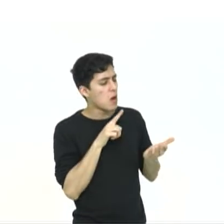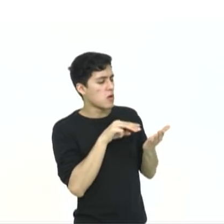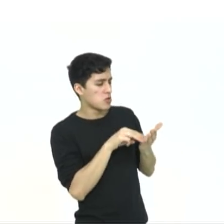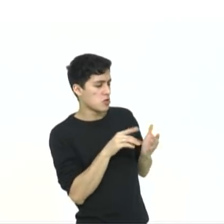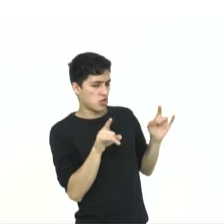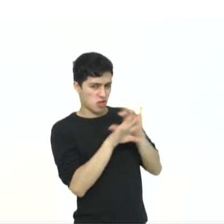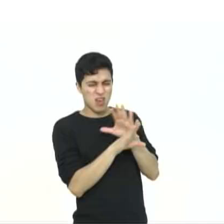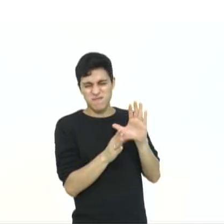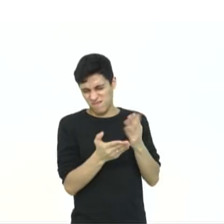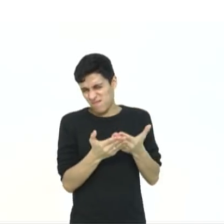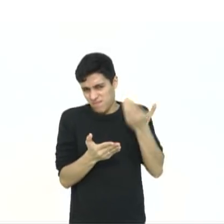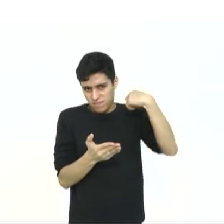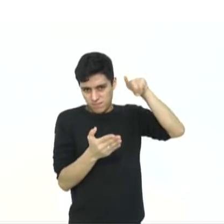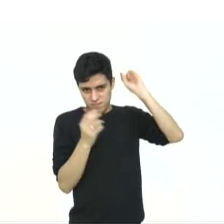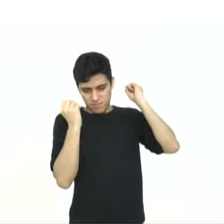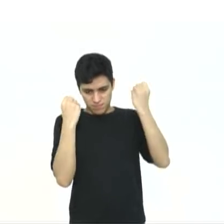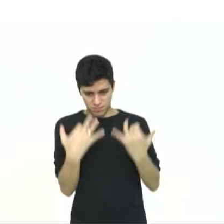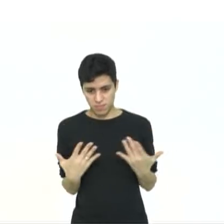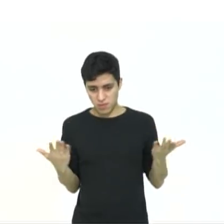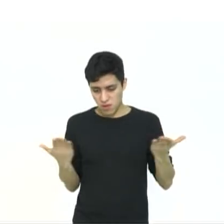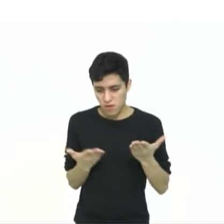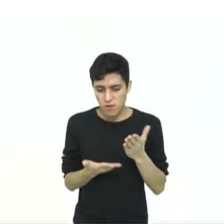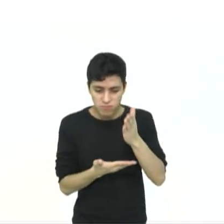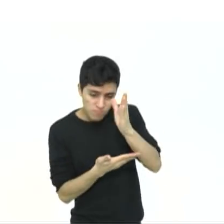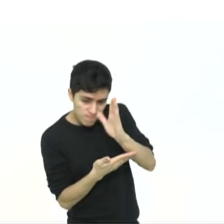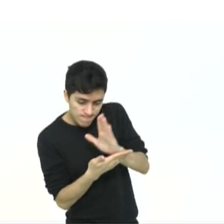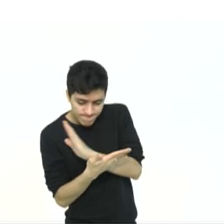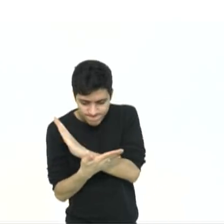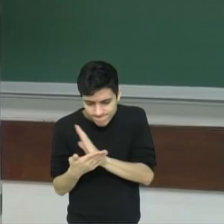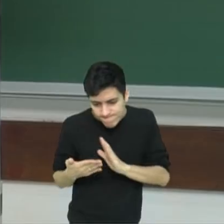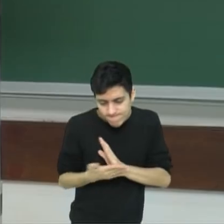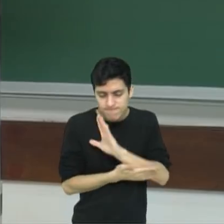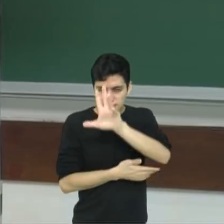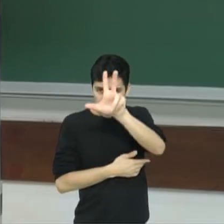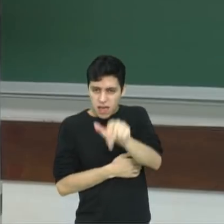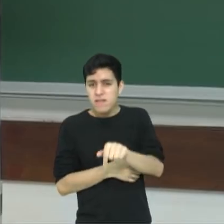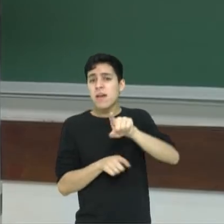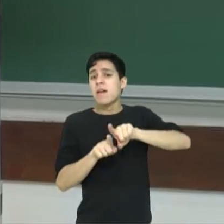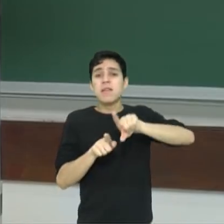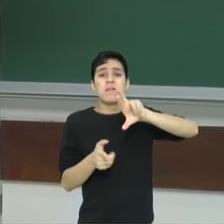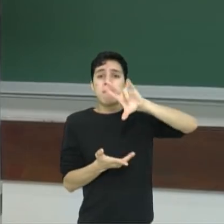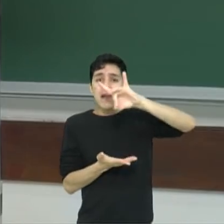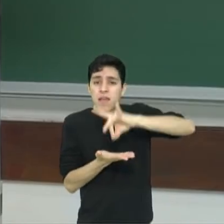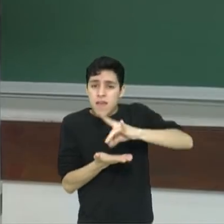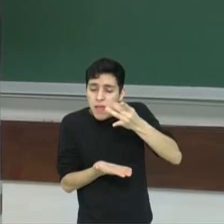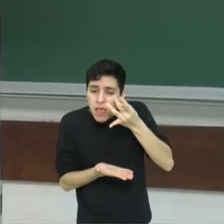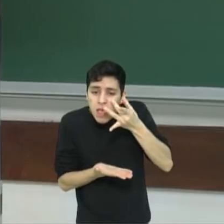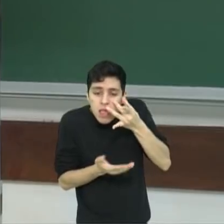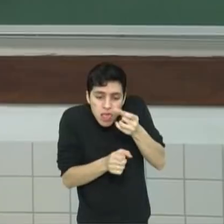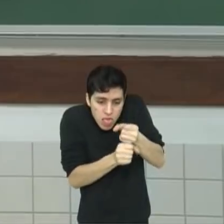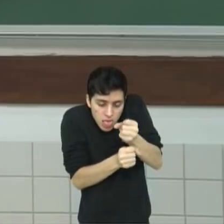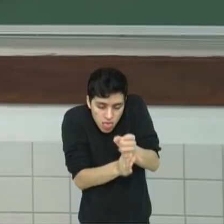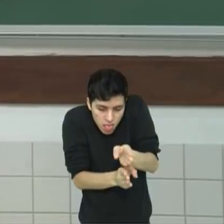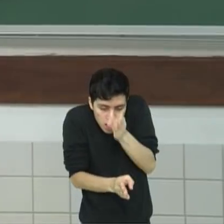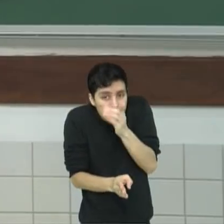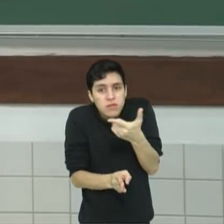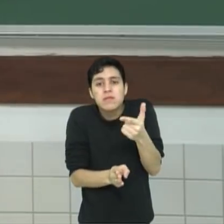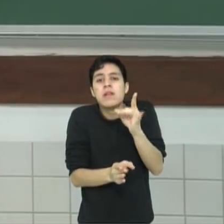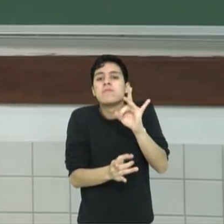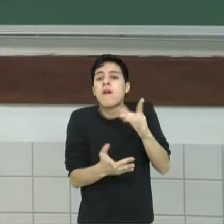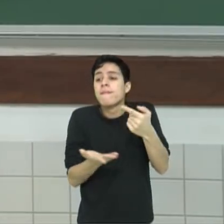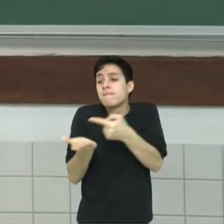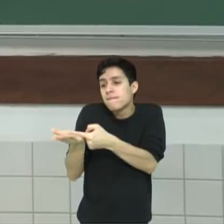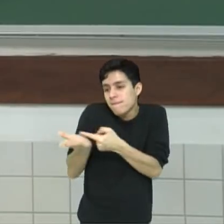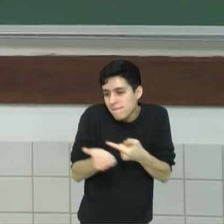Na aula de hoje vocês vão ver as fronteiras artificiais. Eu coloco aqui, como diz o outro, na minha conta, os